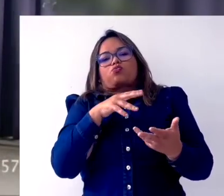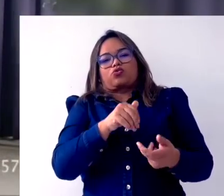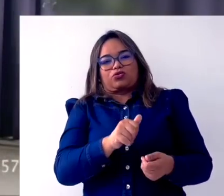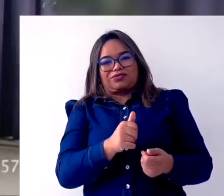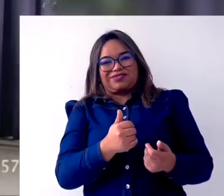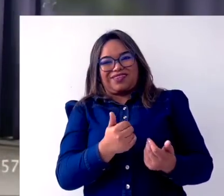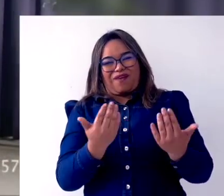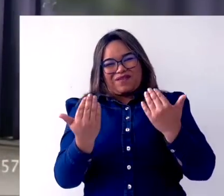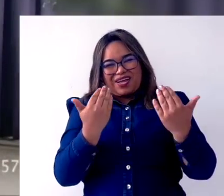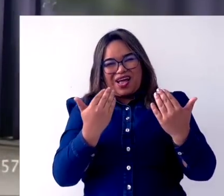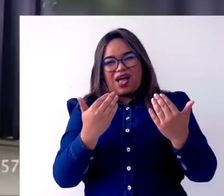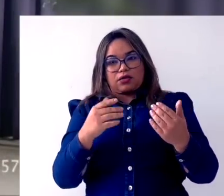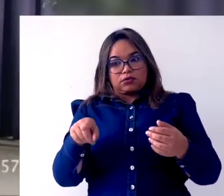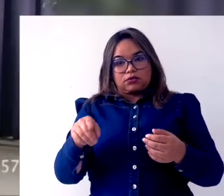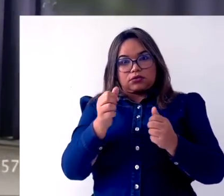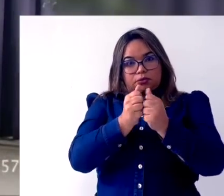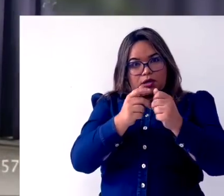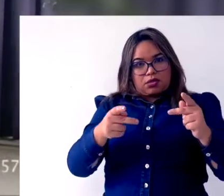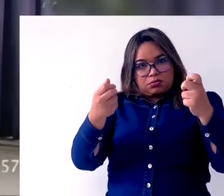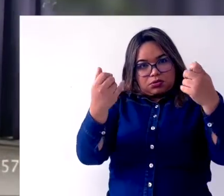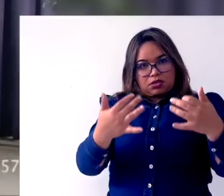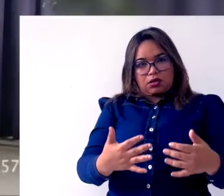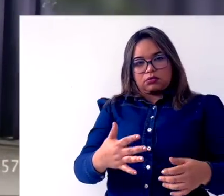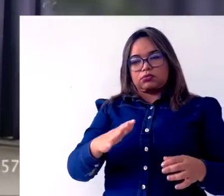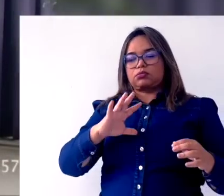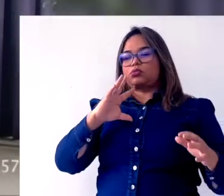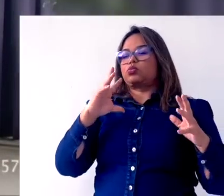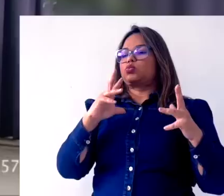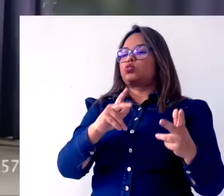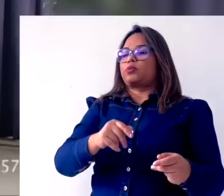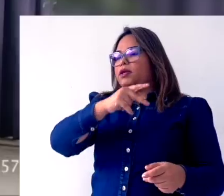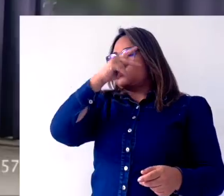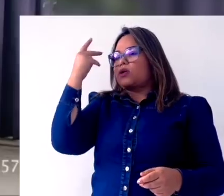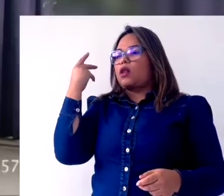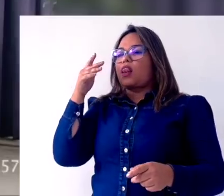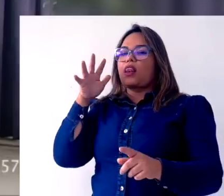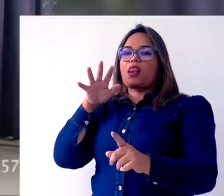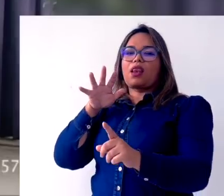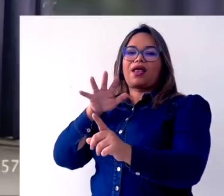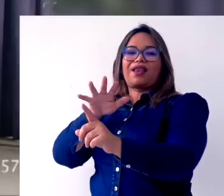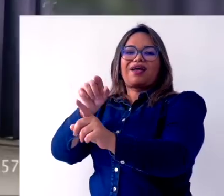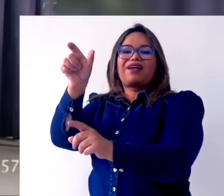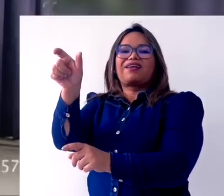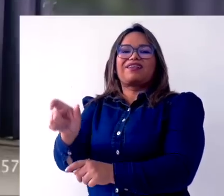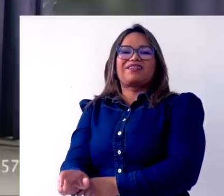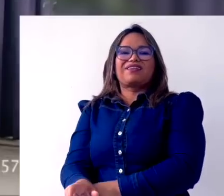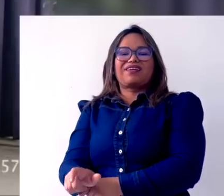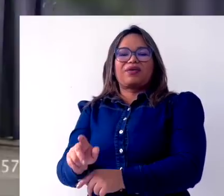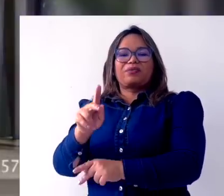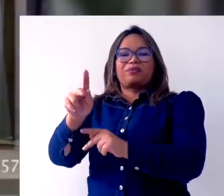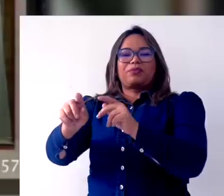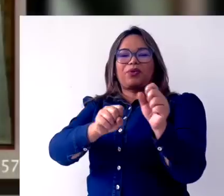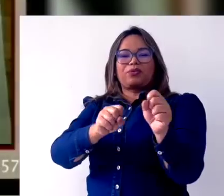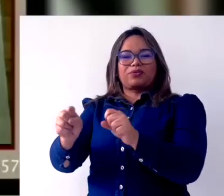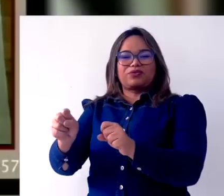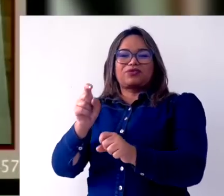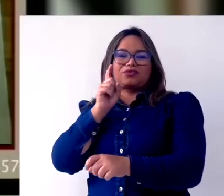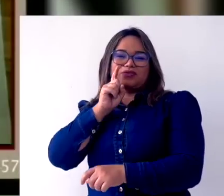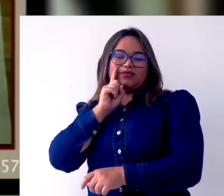a besta. Lembram-se da questão com a qual começamos? Vocês acham que é possível que todo o país se sujeite